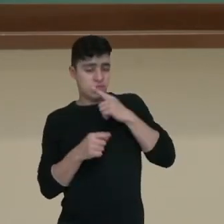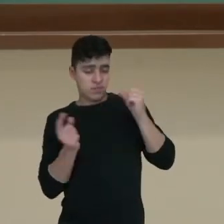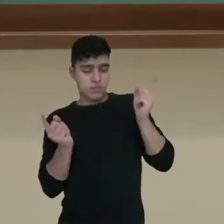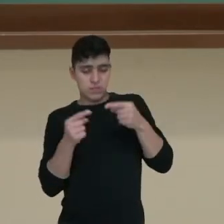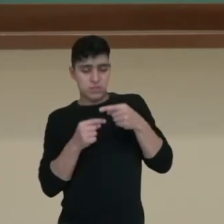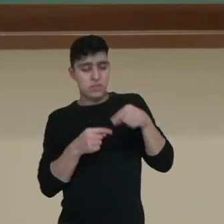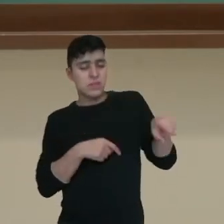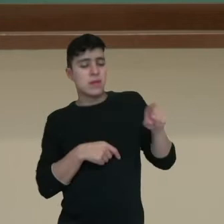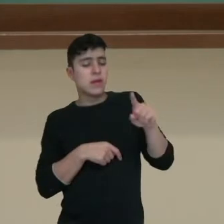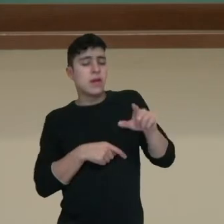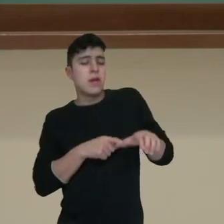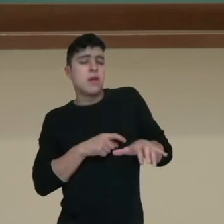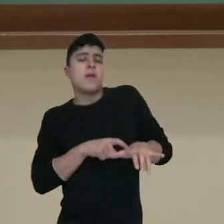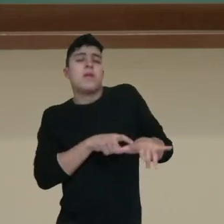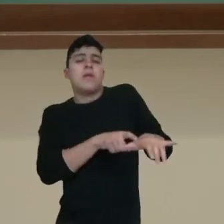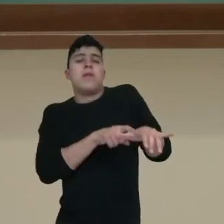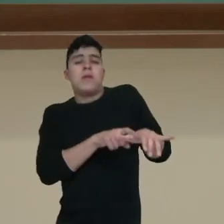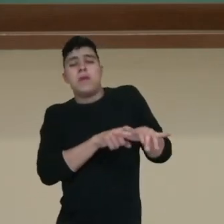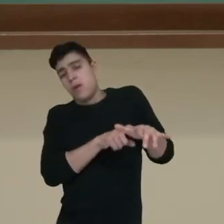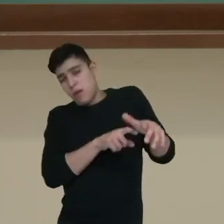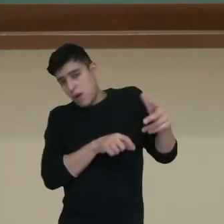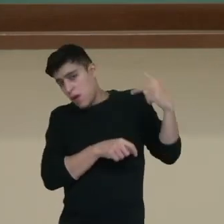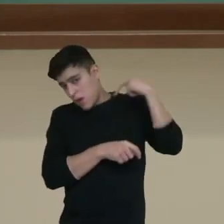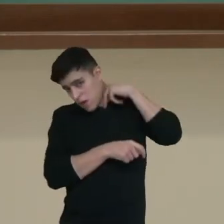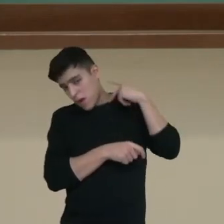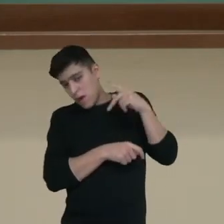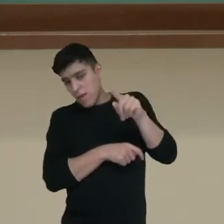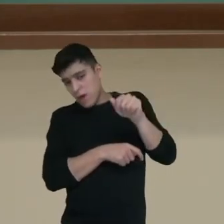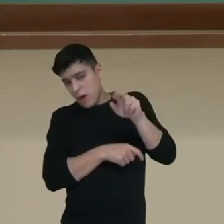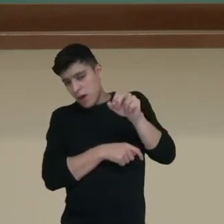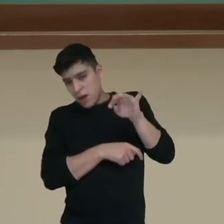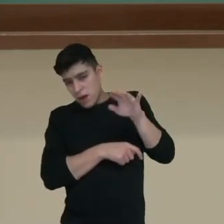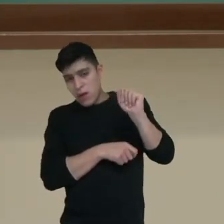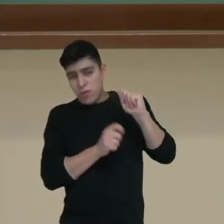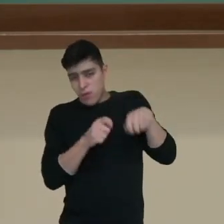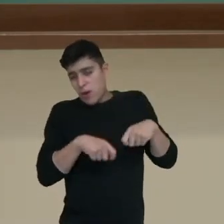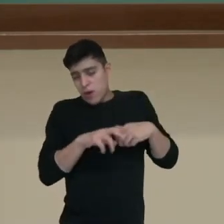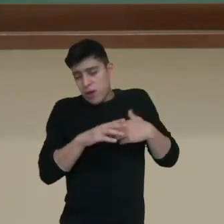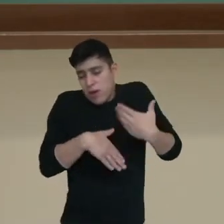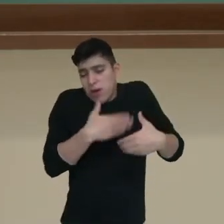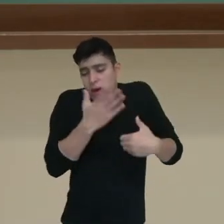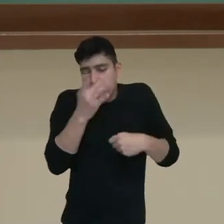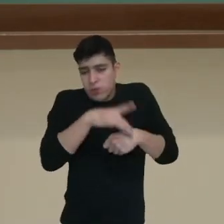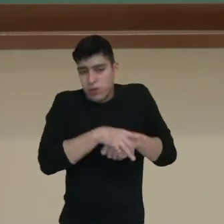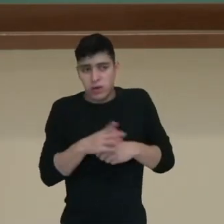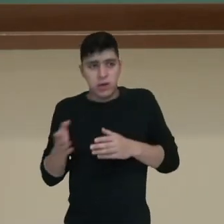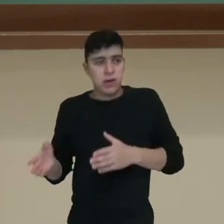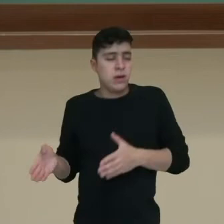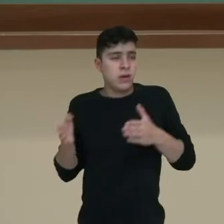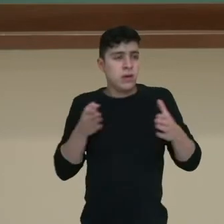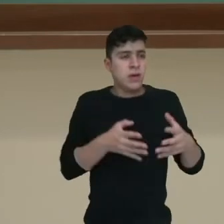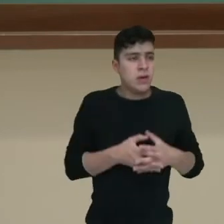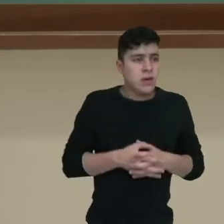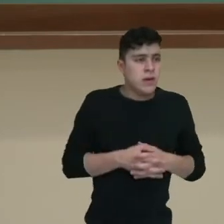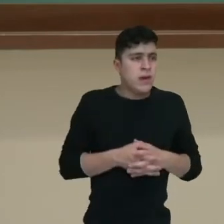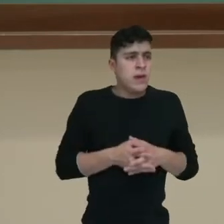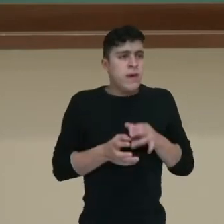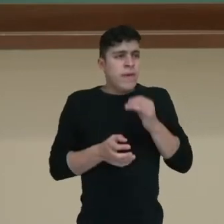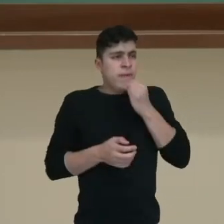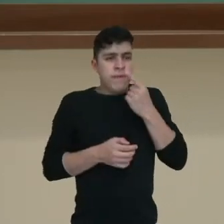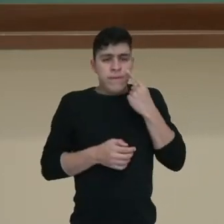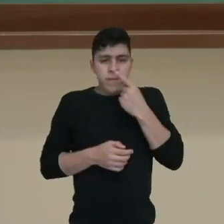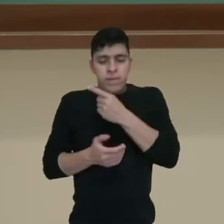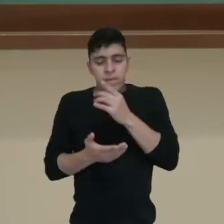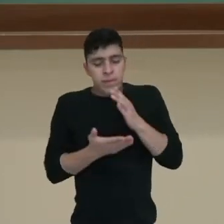é um protozoário que é parasita e causador de doença, ok? Então aqui, né, a forma como eles são